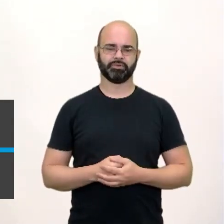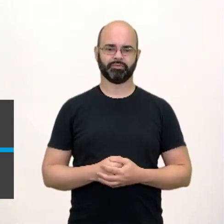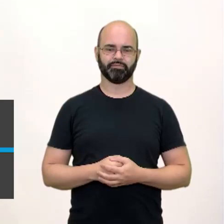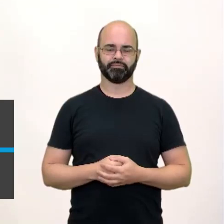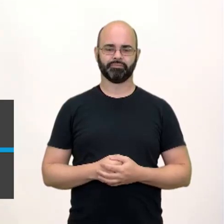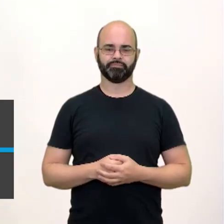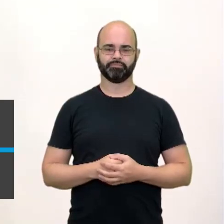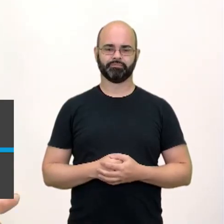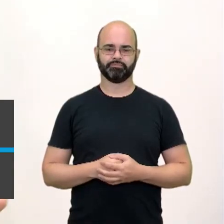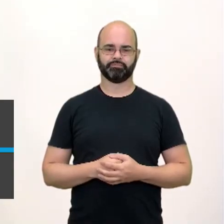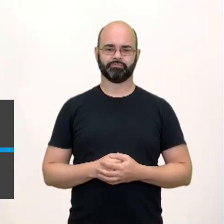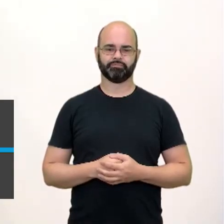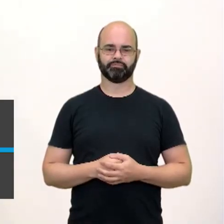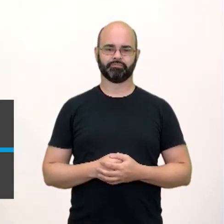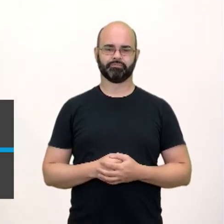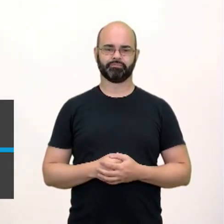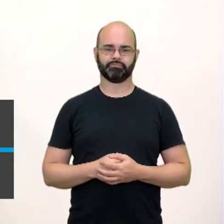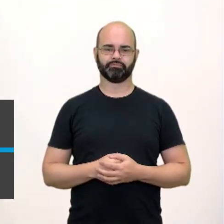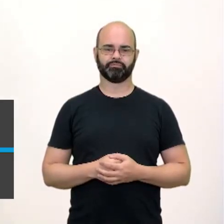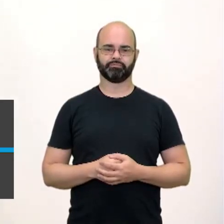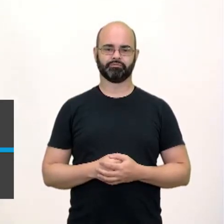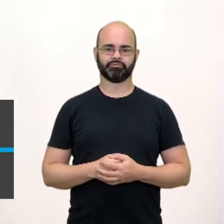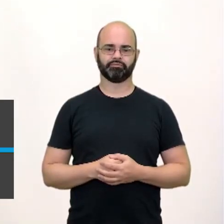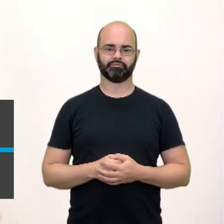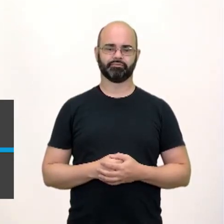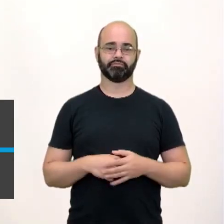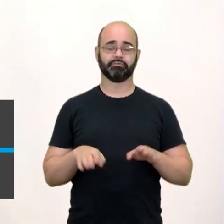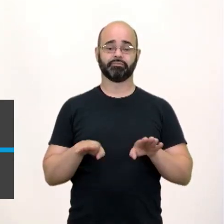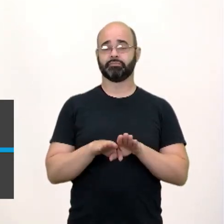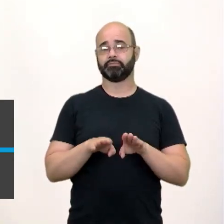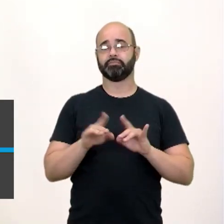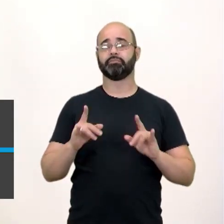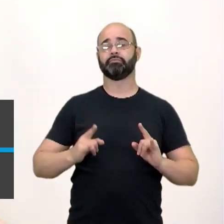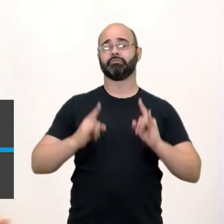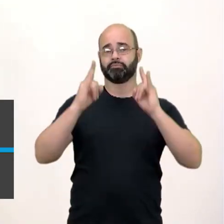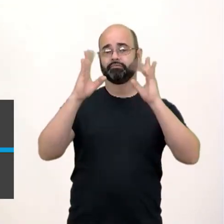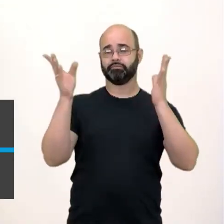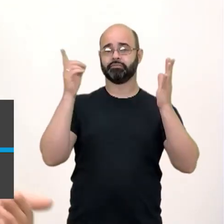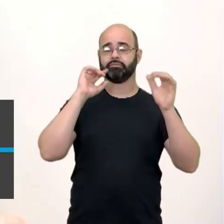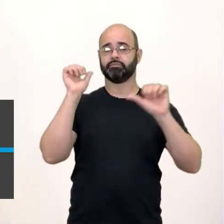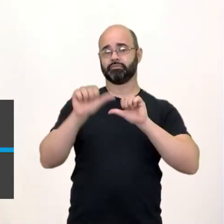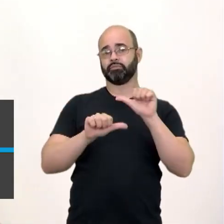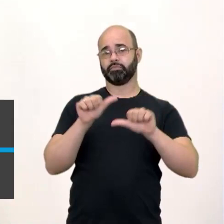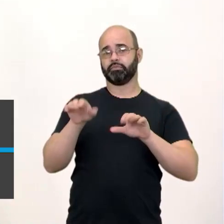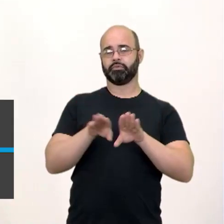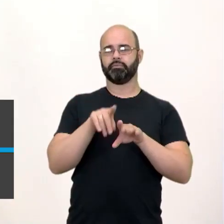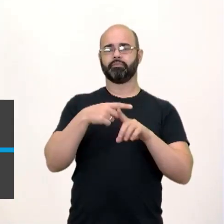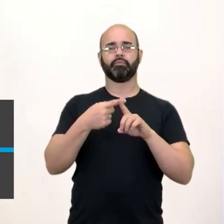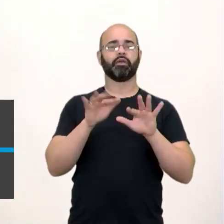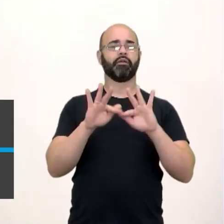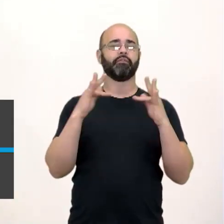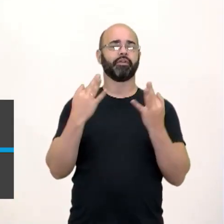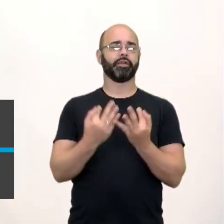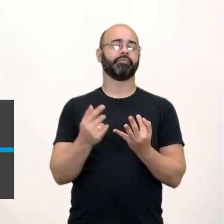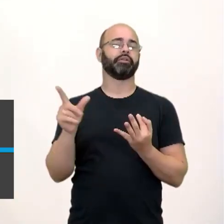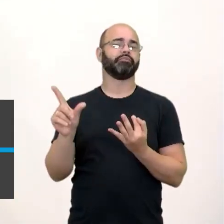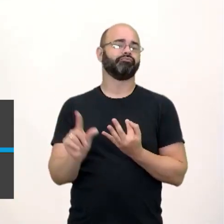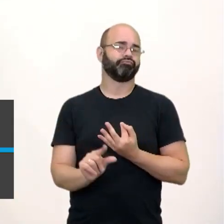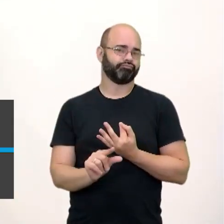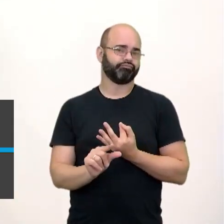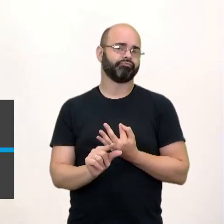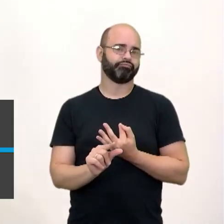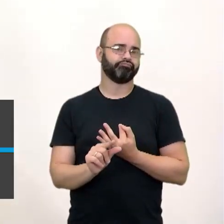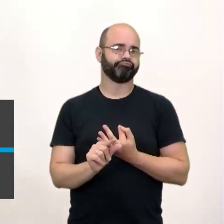E impacta, inclusive, até no tamanho das edificações, até porque as famílias diminuíram e esses processos